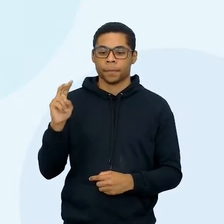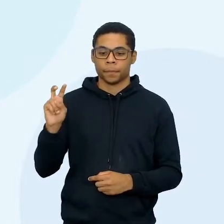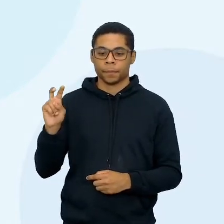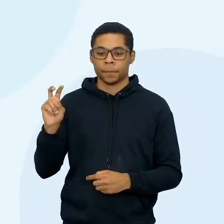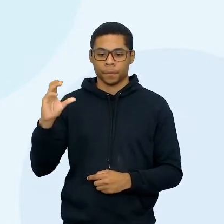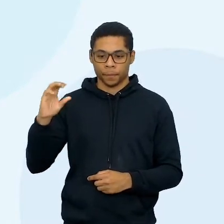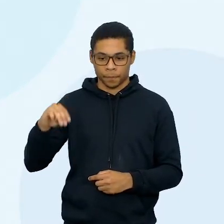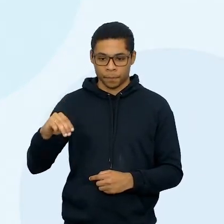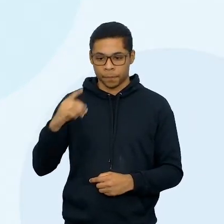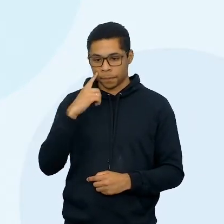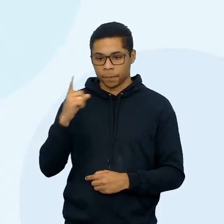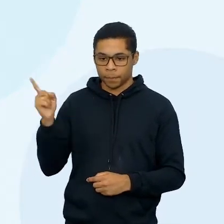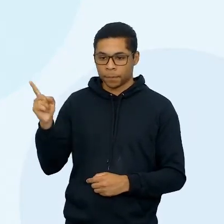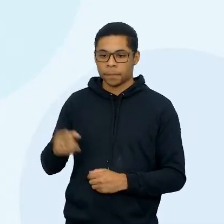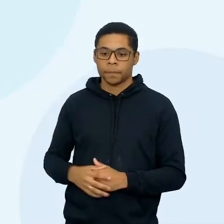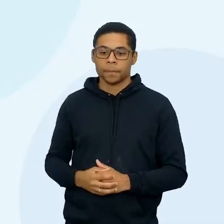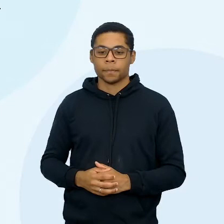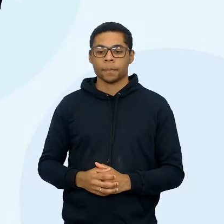325